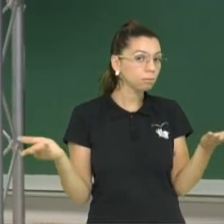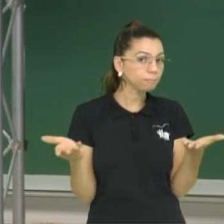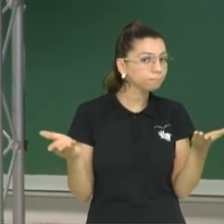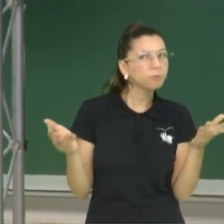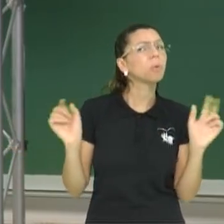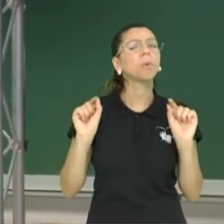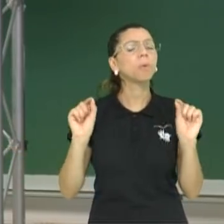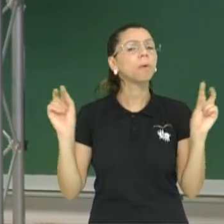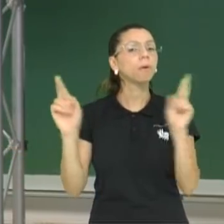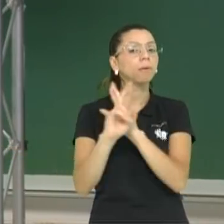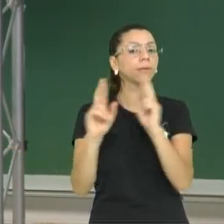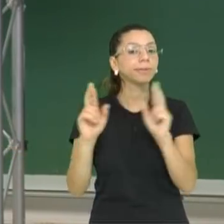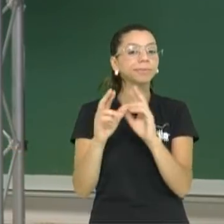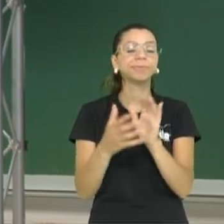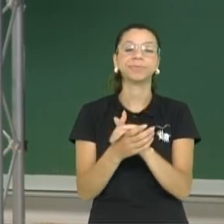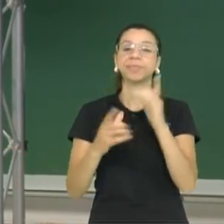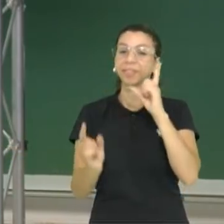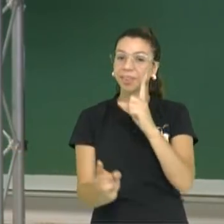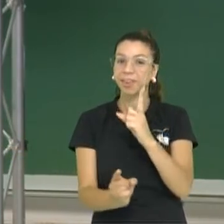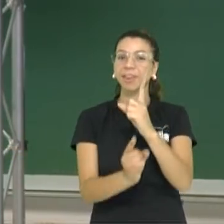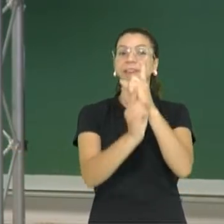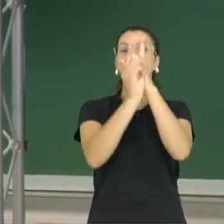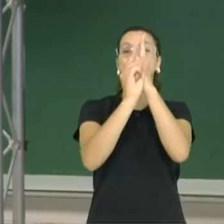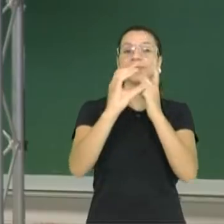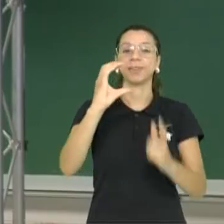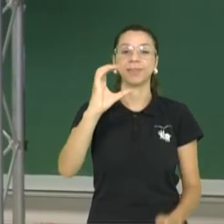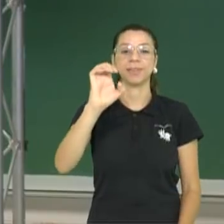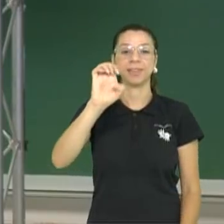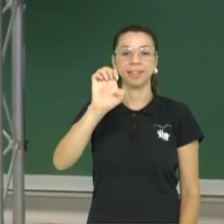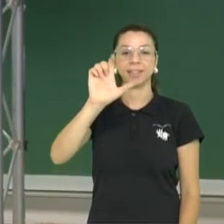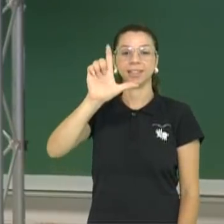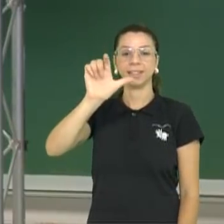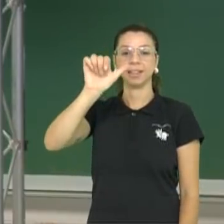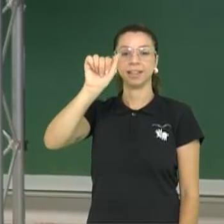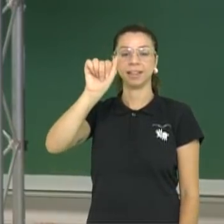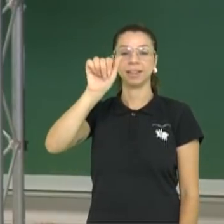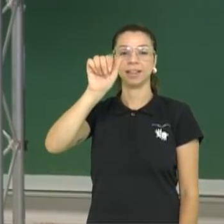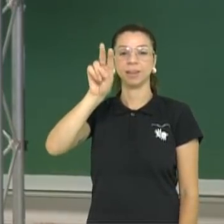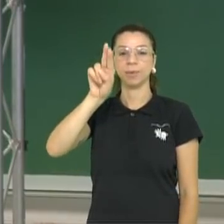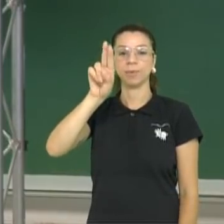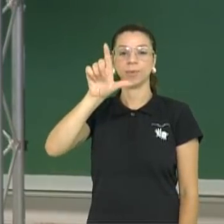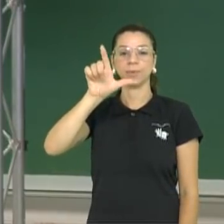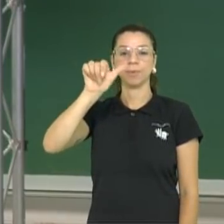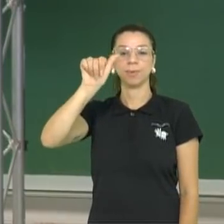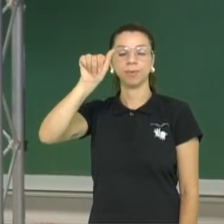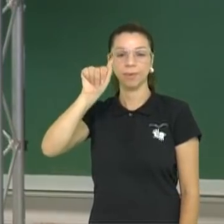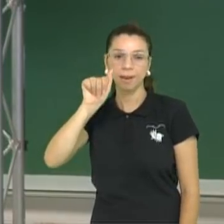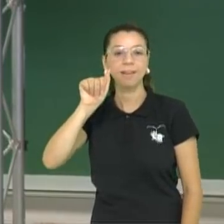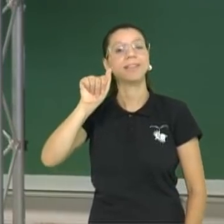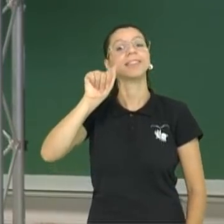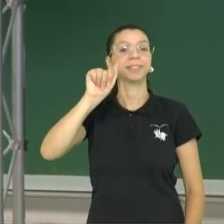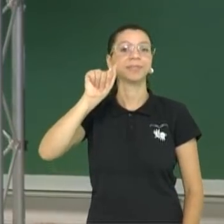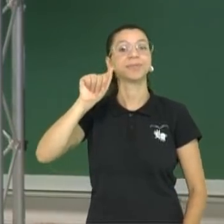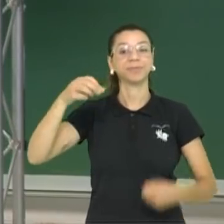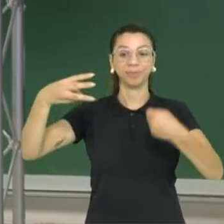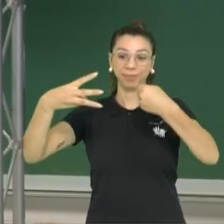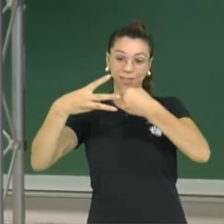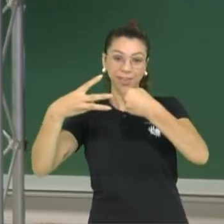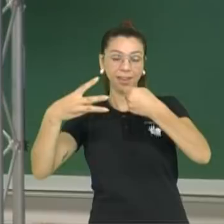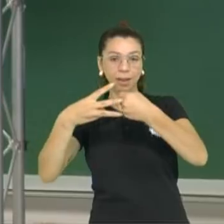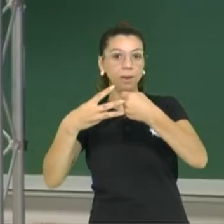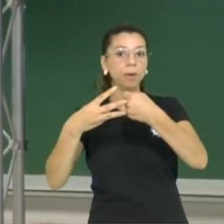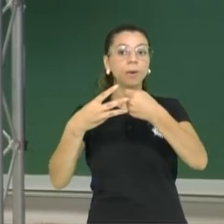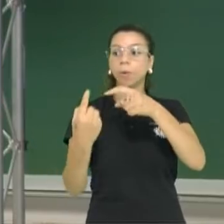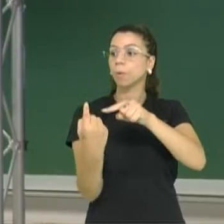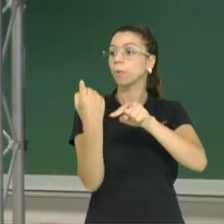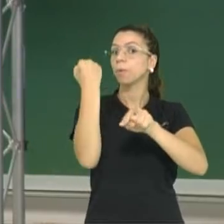é descoberta da célula. Então, ano passado, no sexto ano, vocês aprenderam sobre a célula, as suas estruturas, a